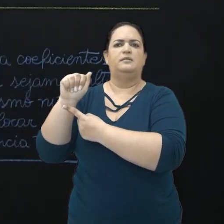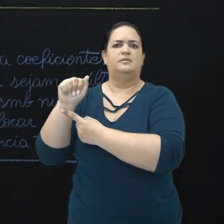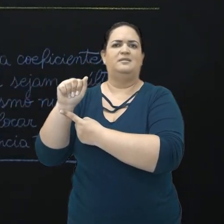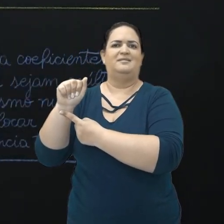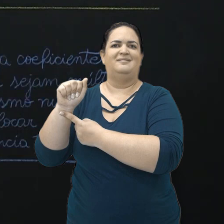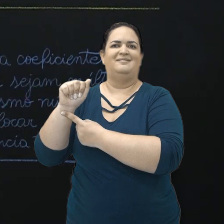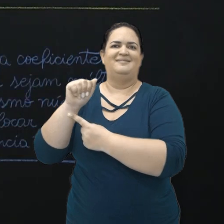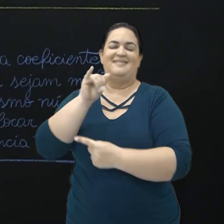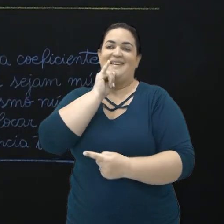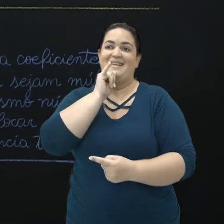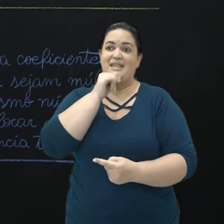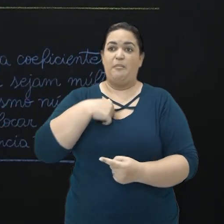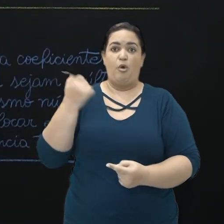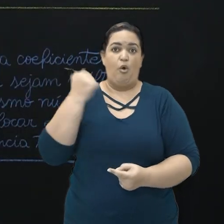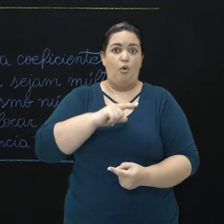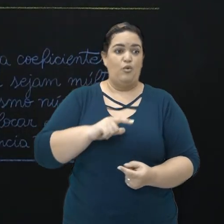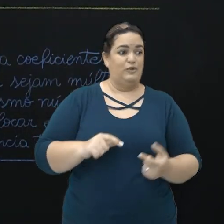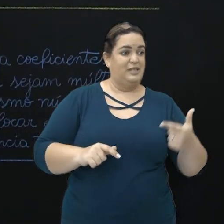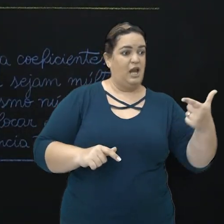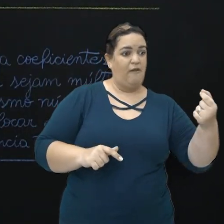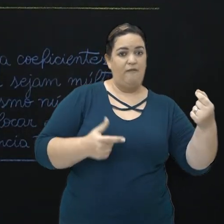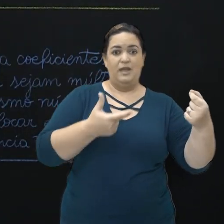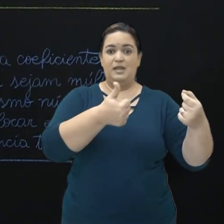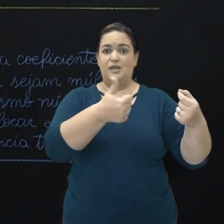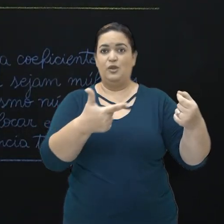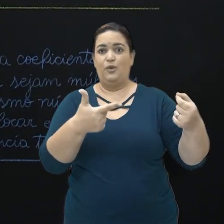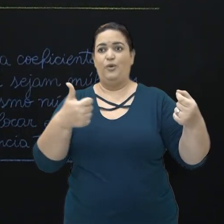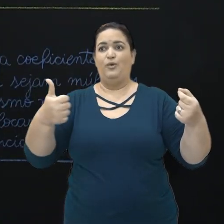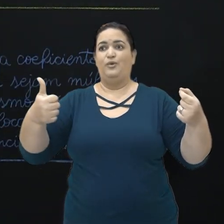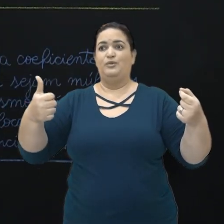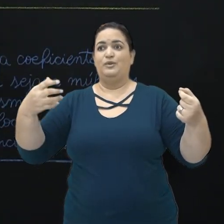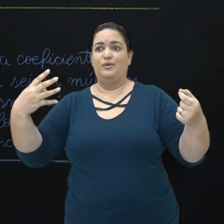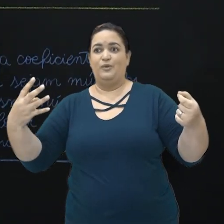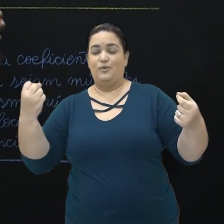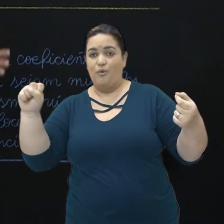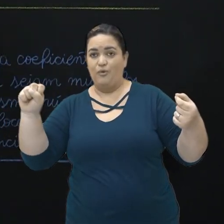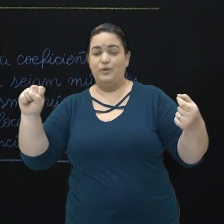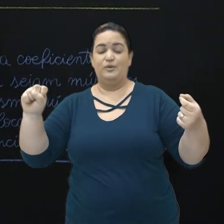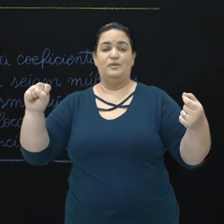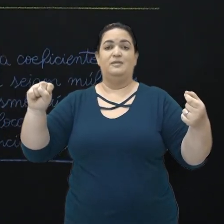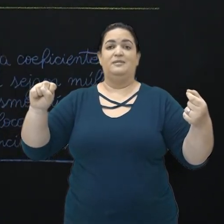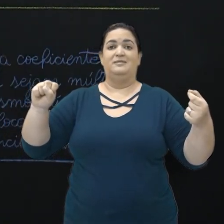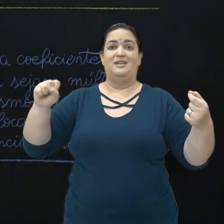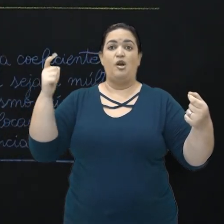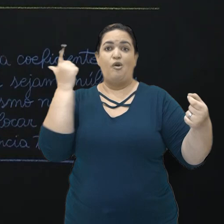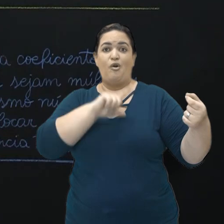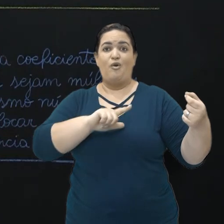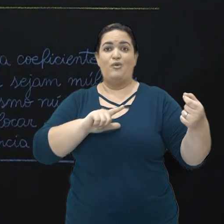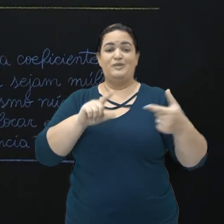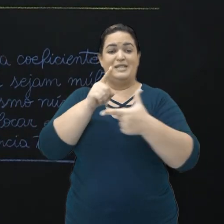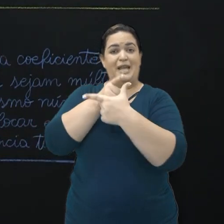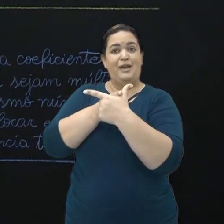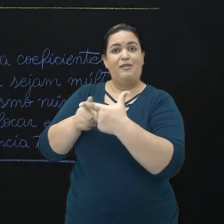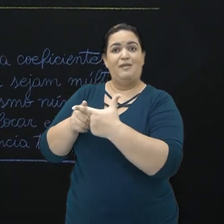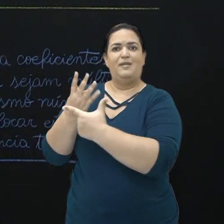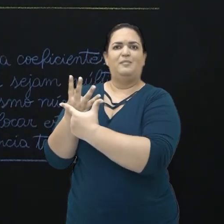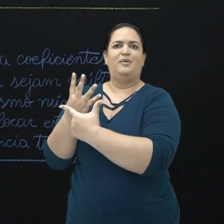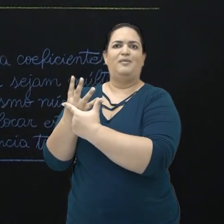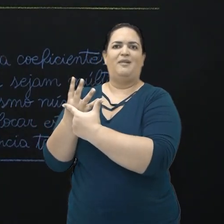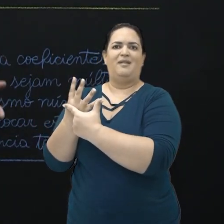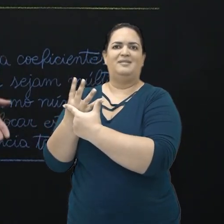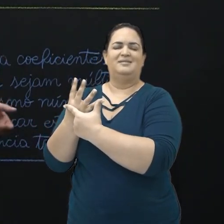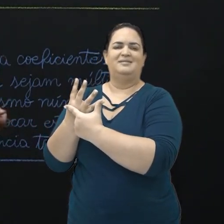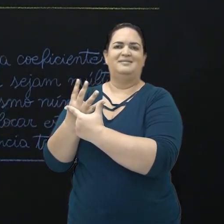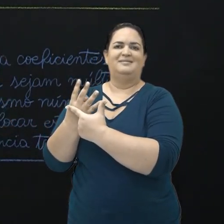consigo dividir esses três coeficientes, 20, o 12 e o 8, eu consigo dividi-los todos por